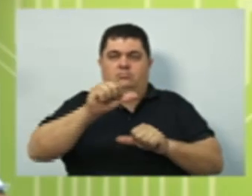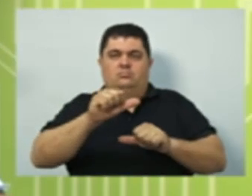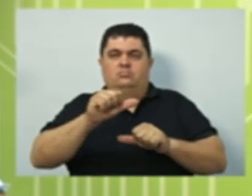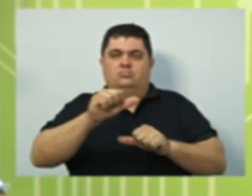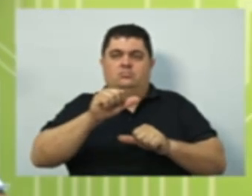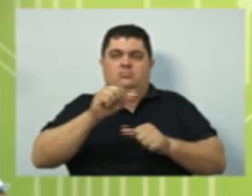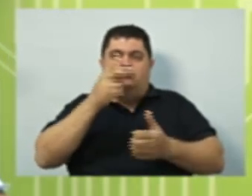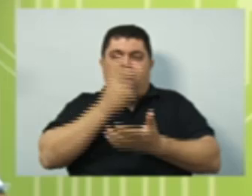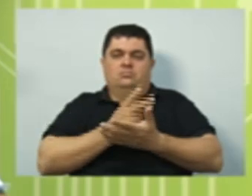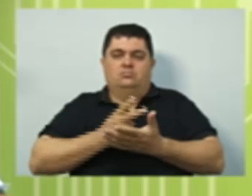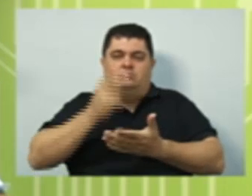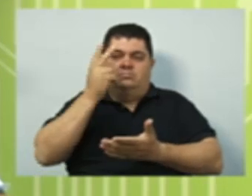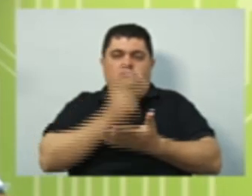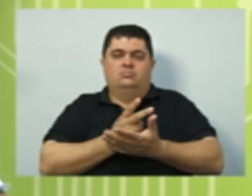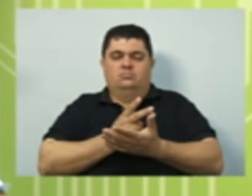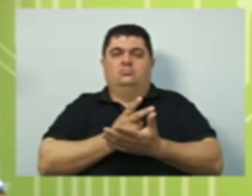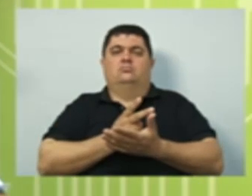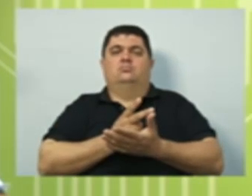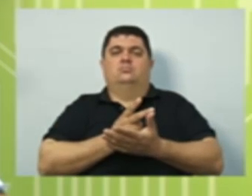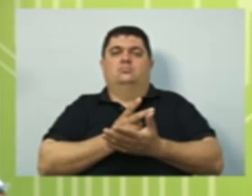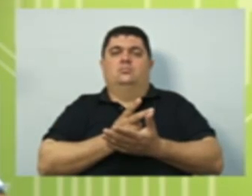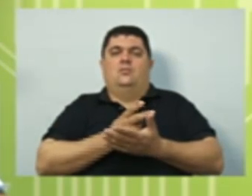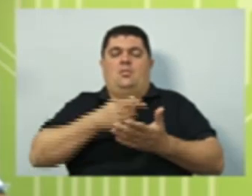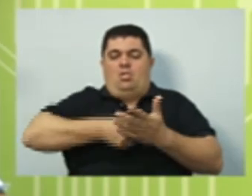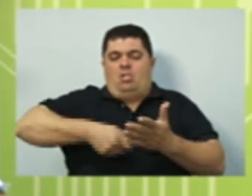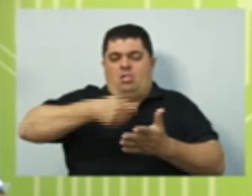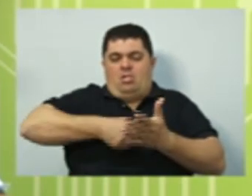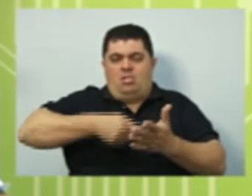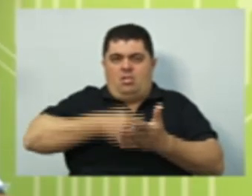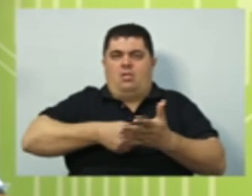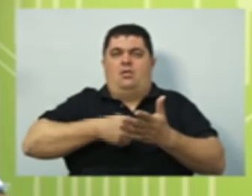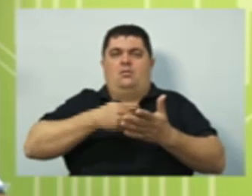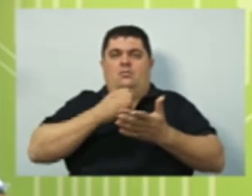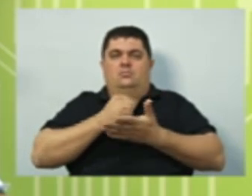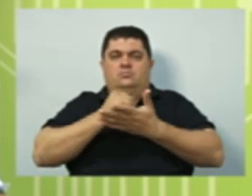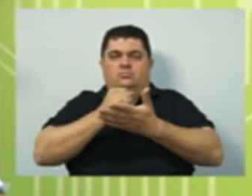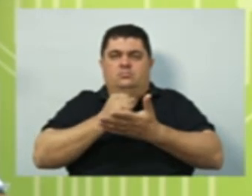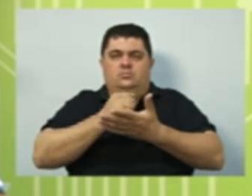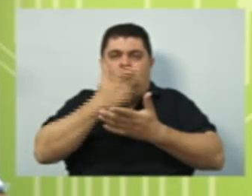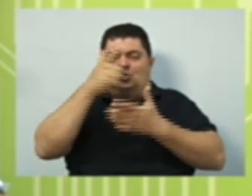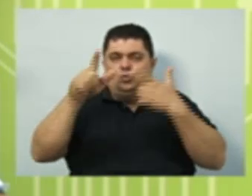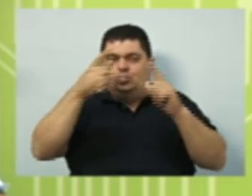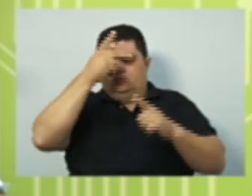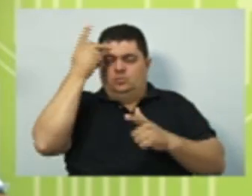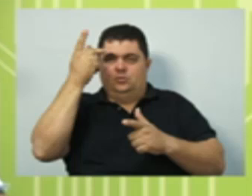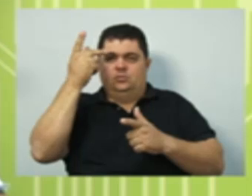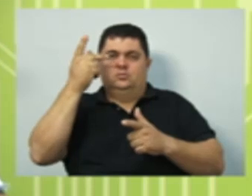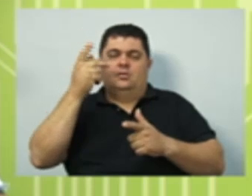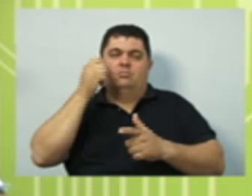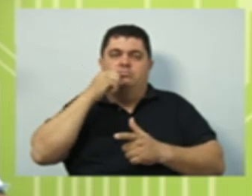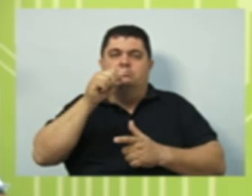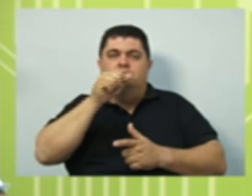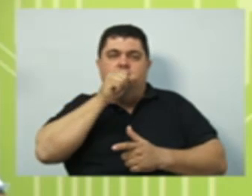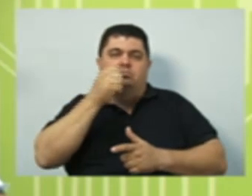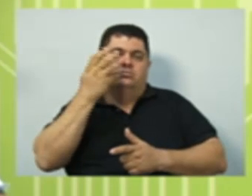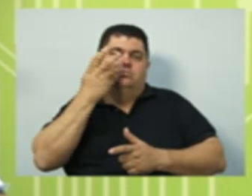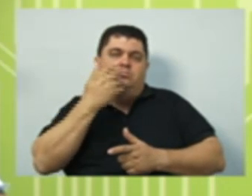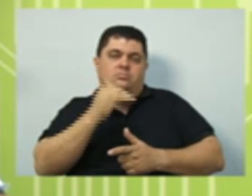e continuar desgastando-se para agradar uma outra pessoa, como a mãe e a